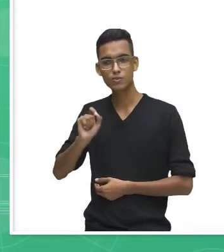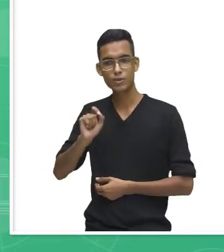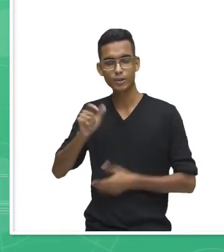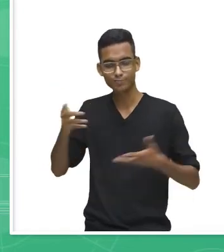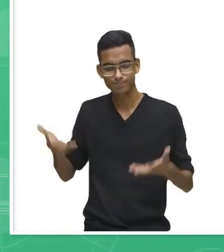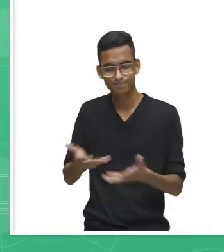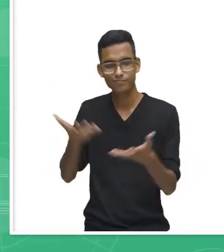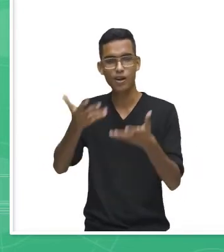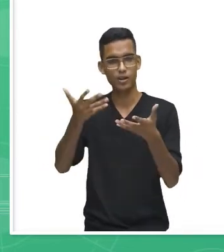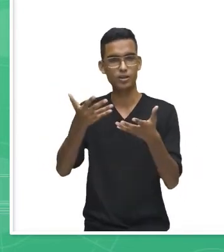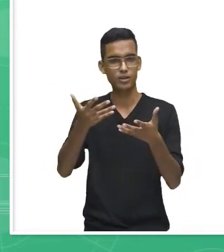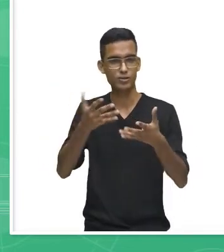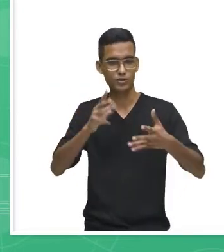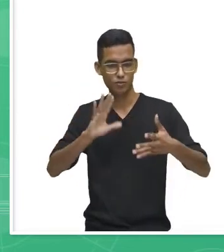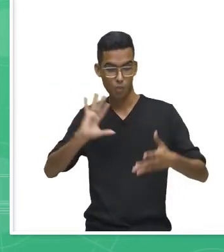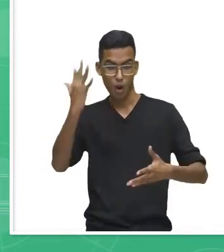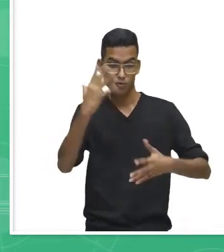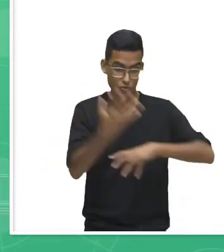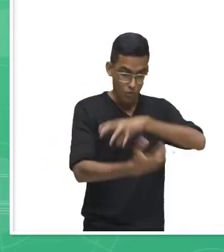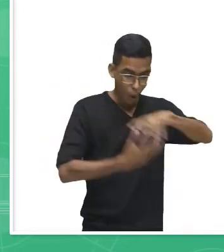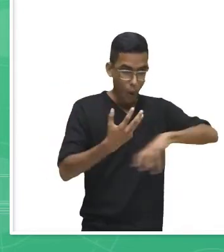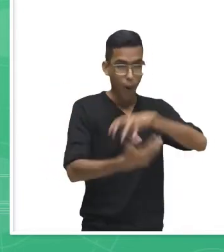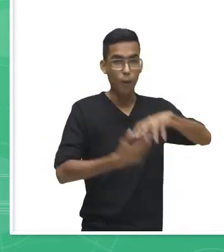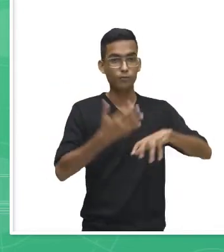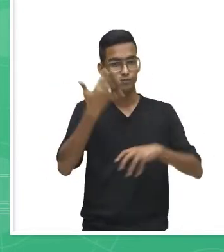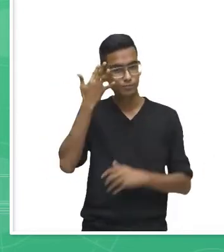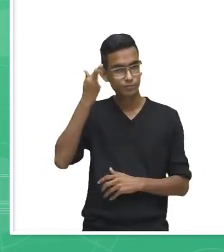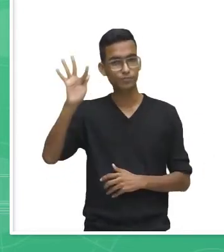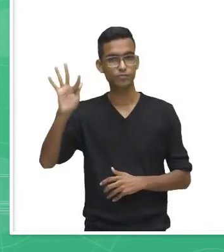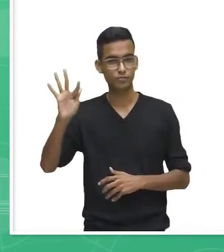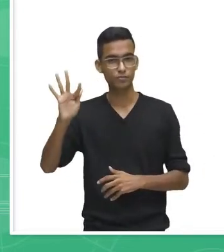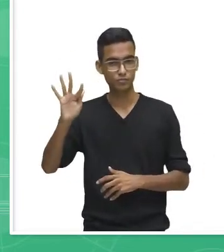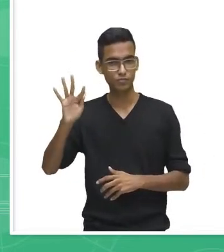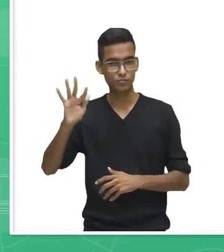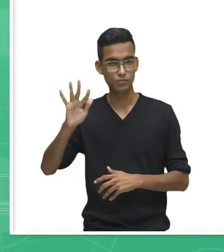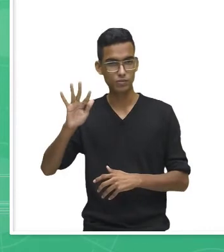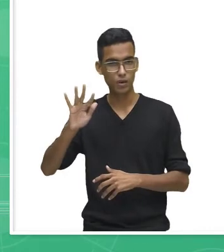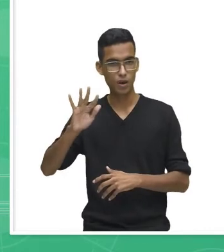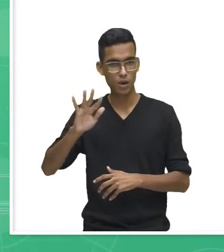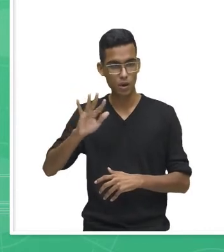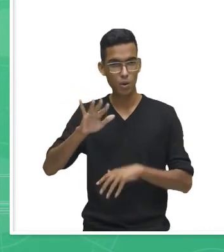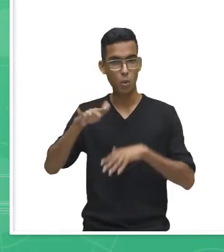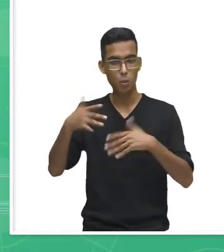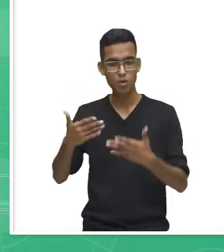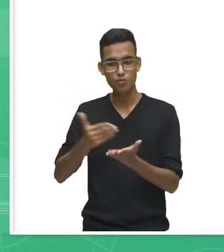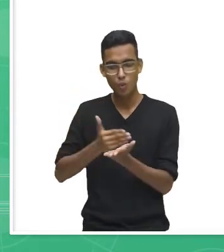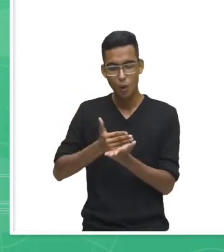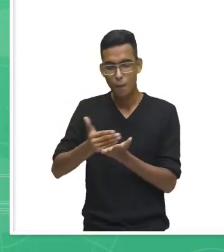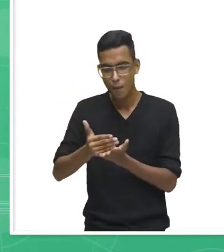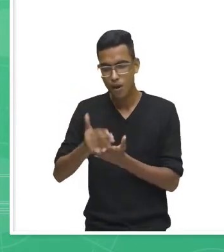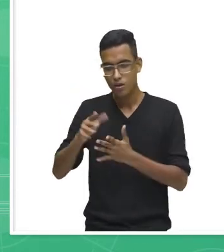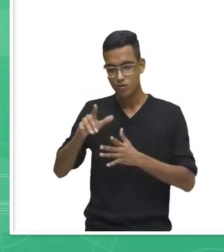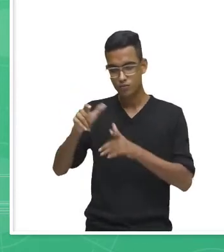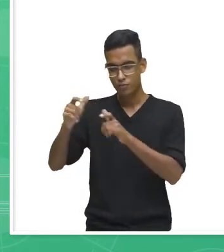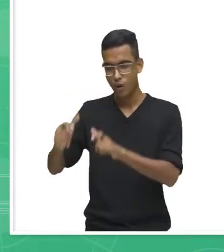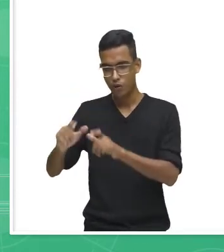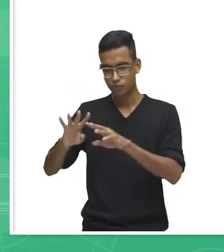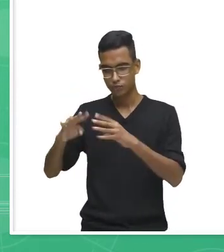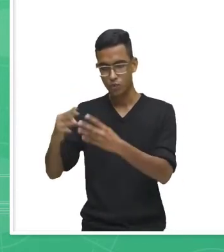a partir dessa tomada da Bastilha, que é o símbolo máximo, certo? Então, uma